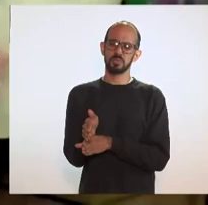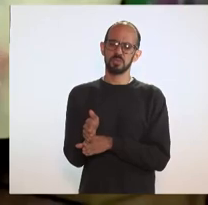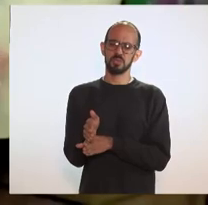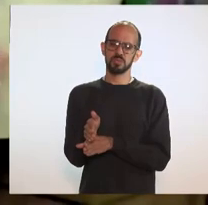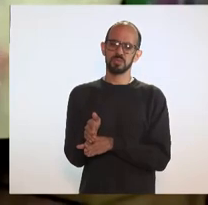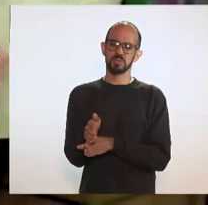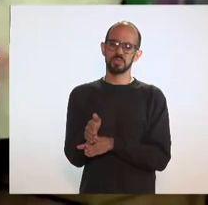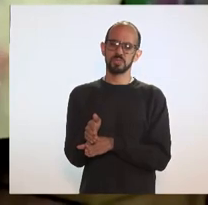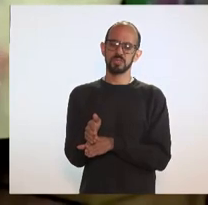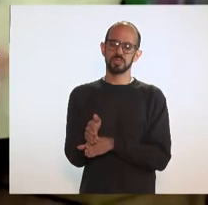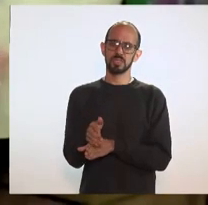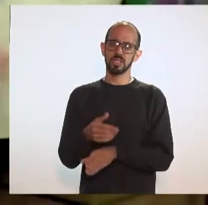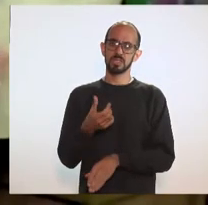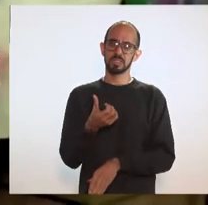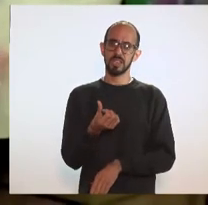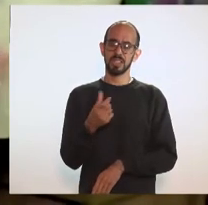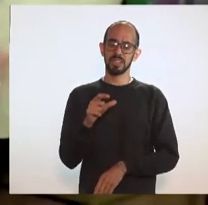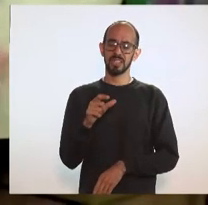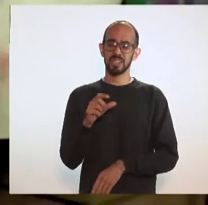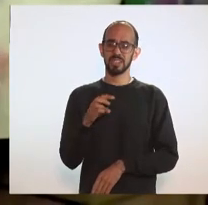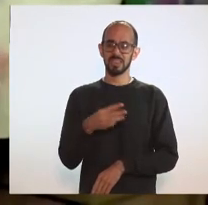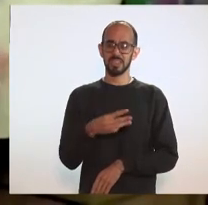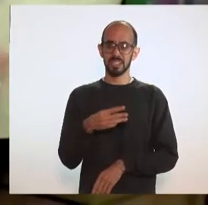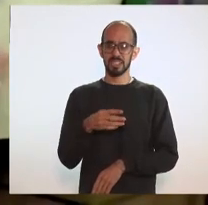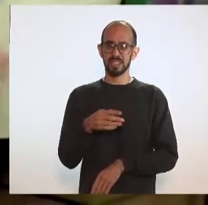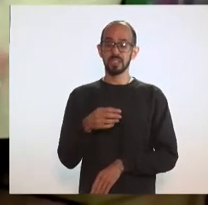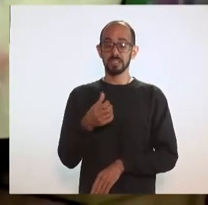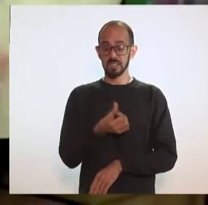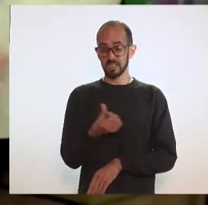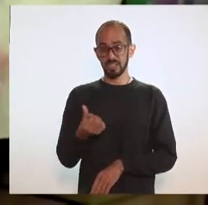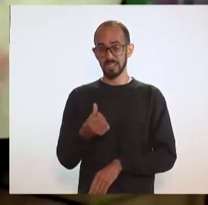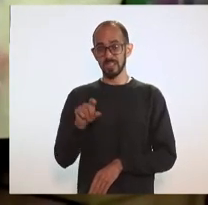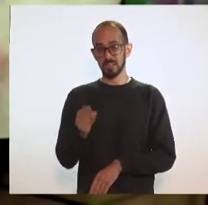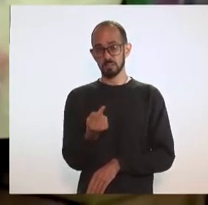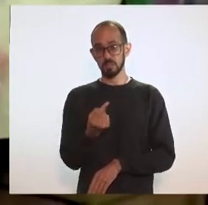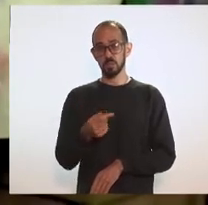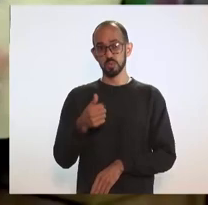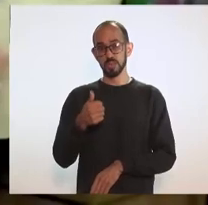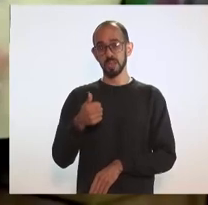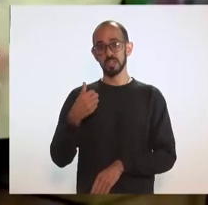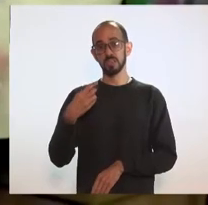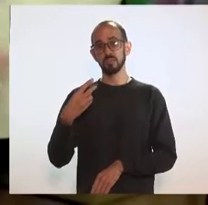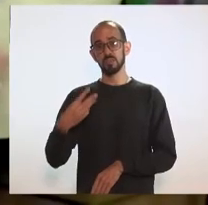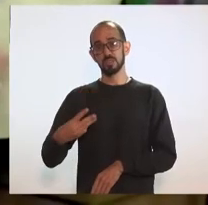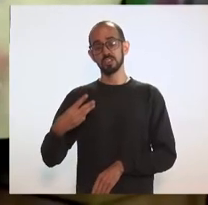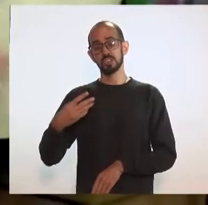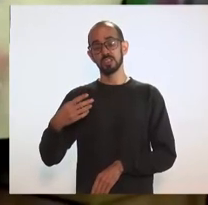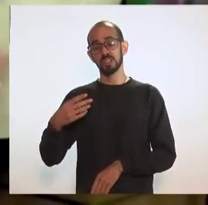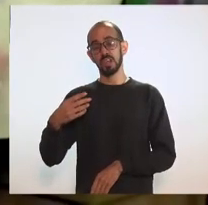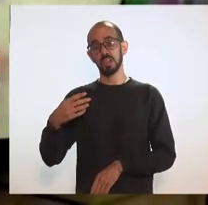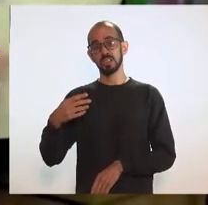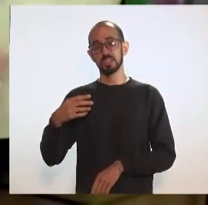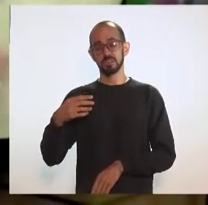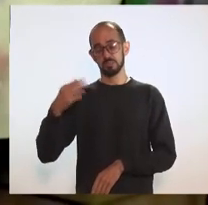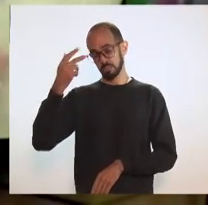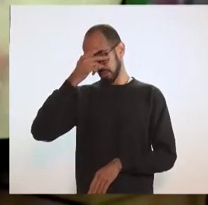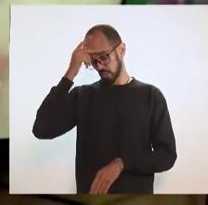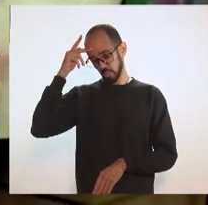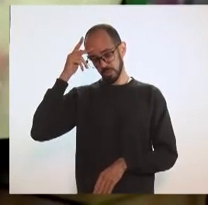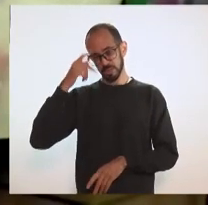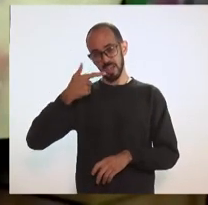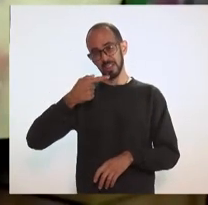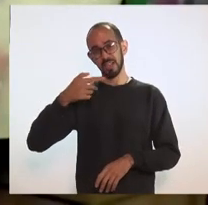66123 e63 e66 123 Mil casos de estupro setenta por cento